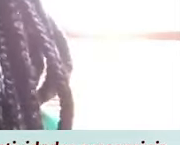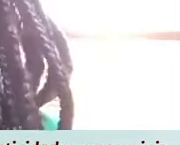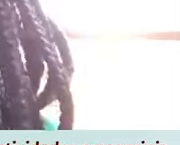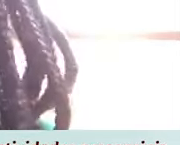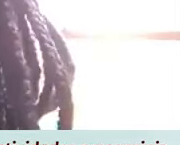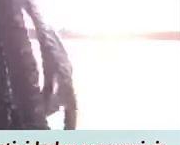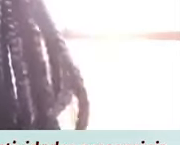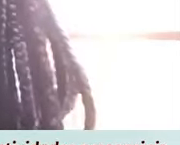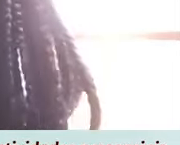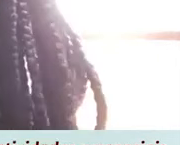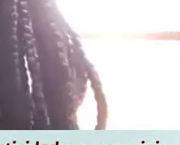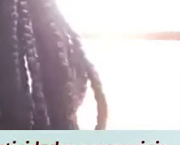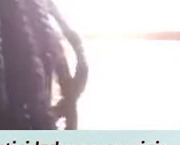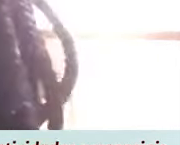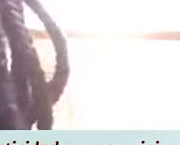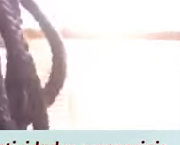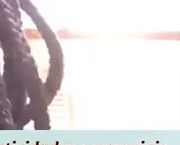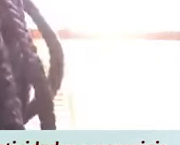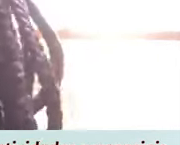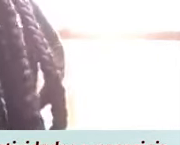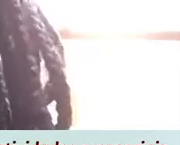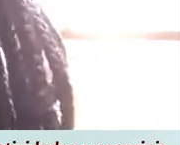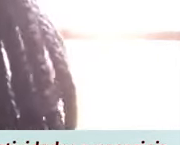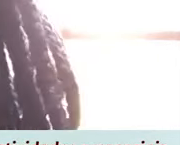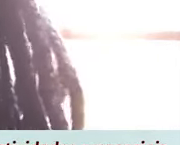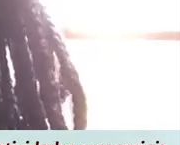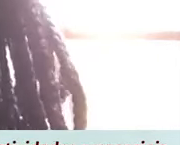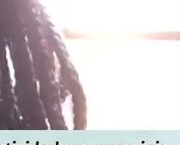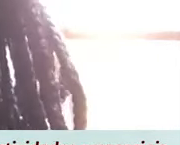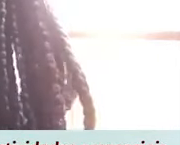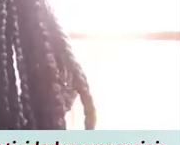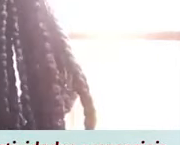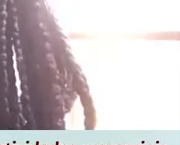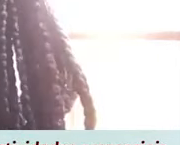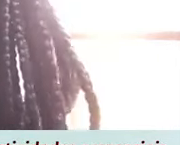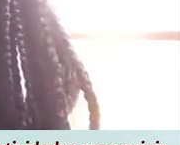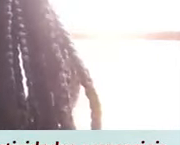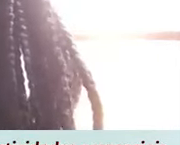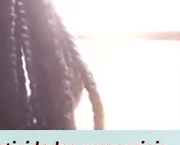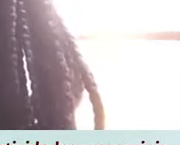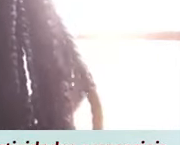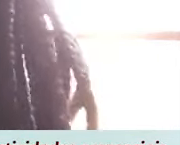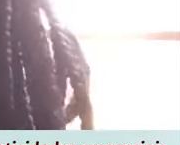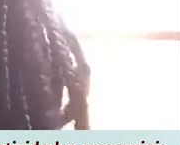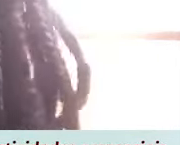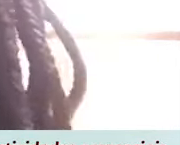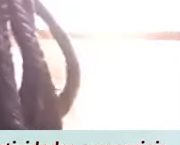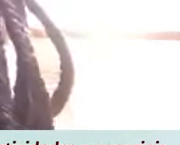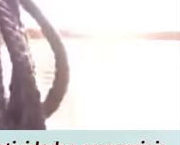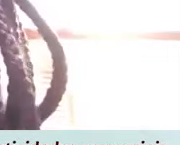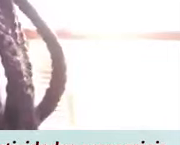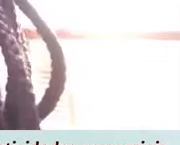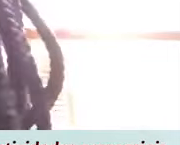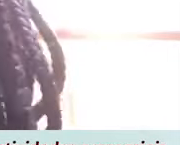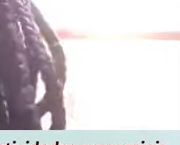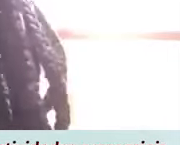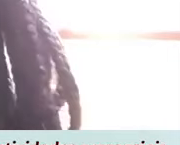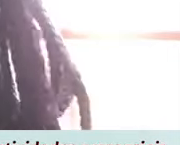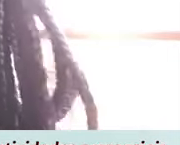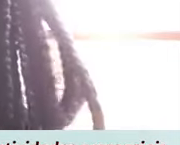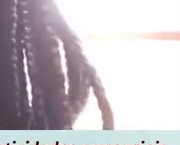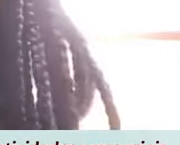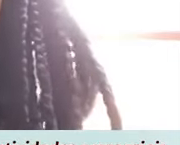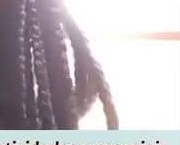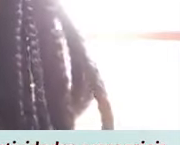desafios gigantes, né? Que é uma pandemia que a humanidade não vê há anos, e a segunda coisa é um governo que há mais de um ano